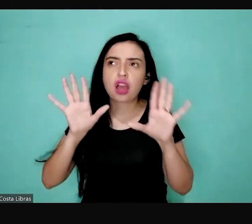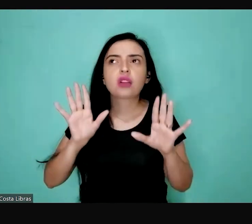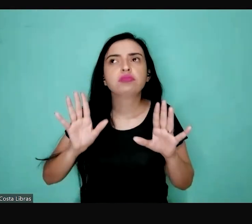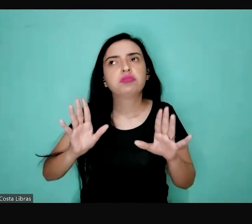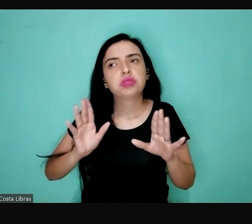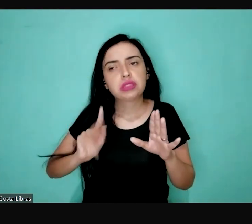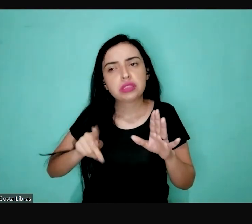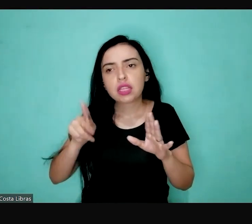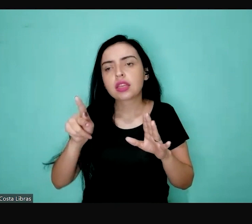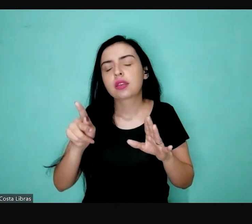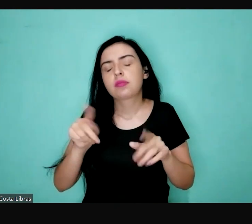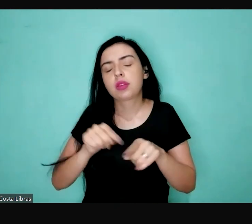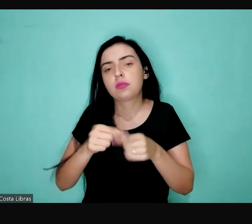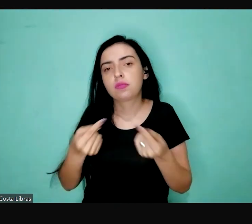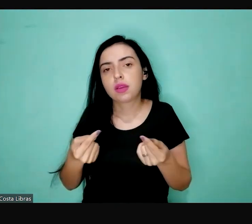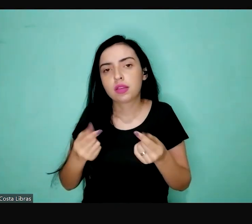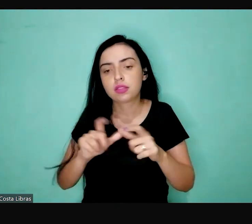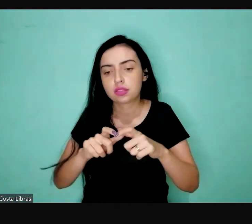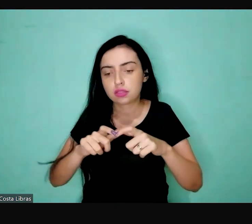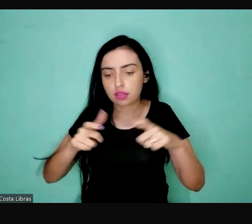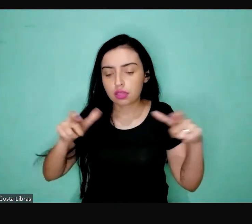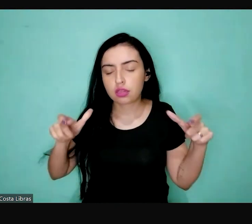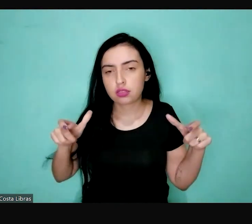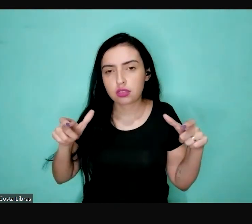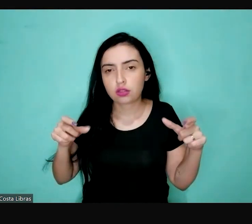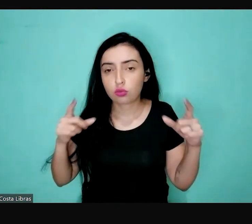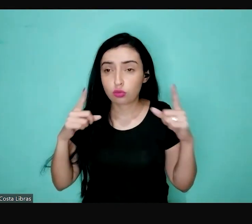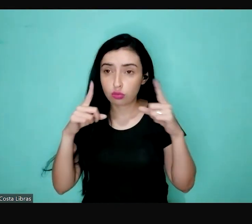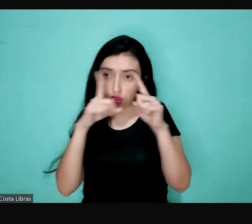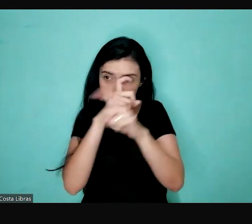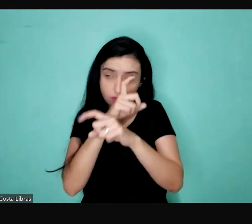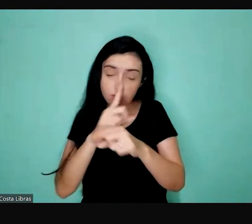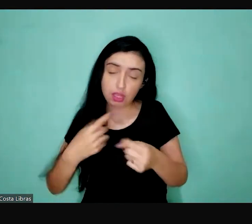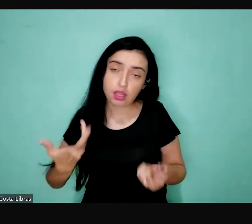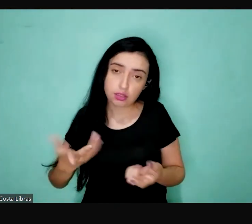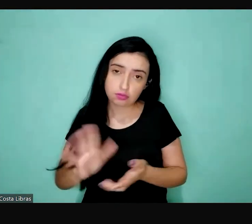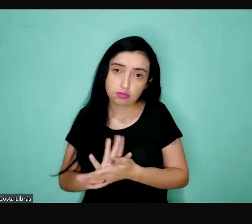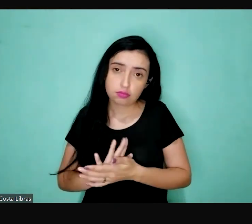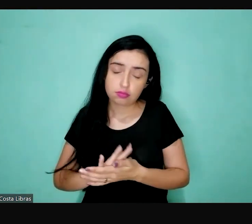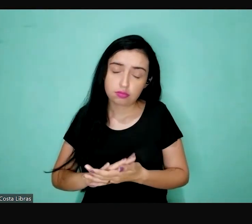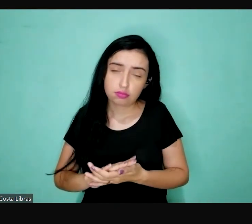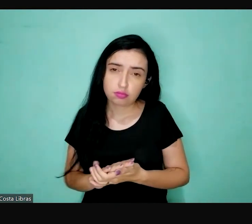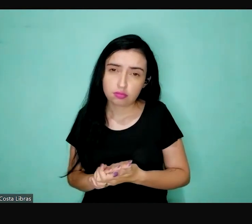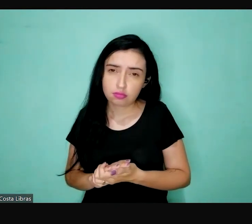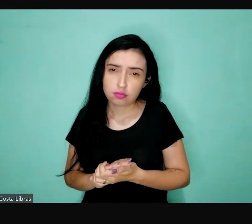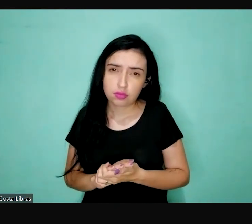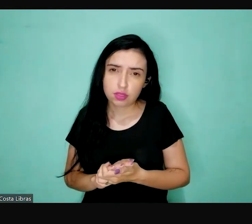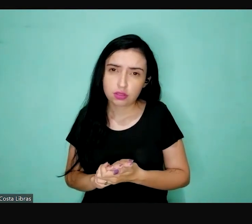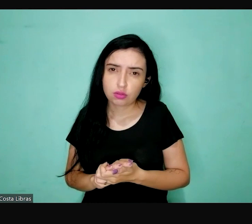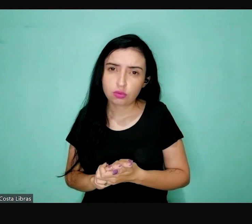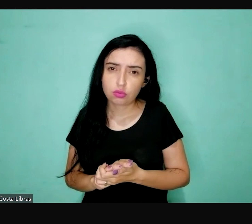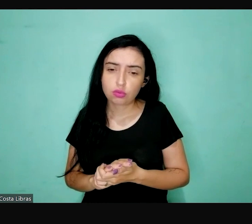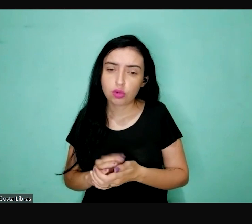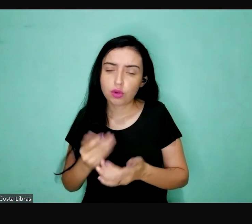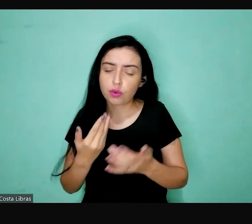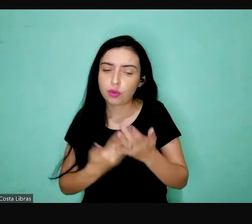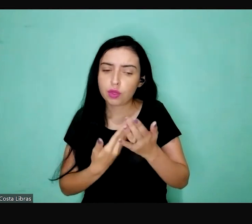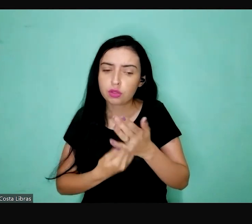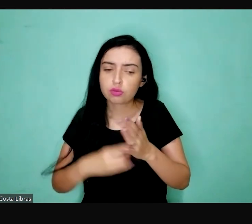mas alargando e dificultando, claro, a explicação e o estudo do direito, sem dúvida. É